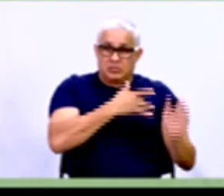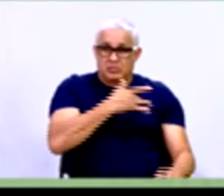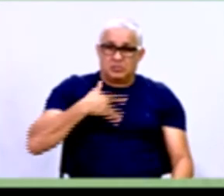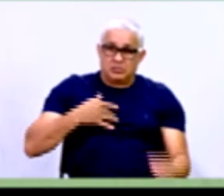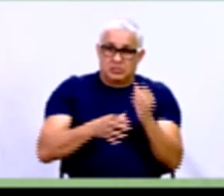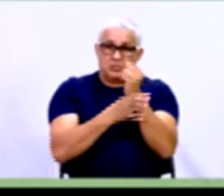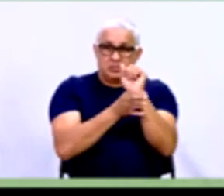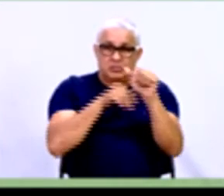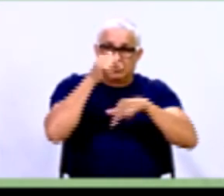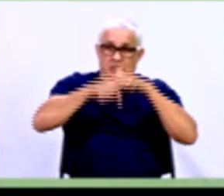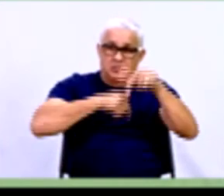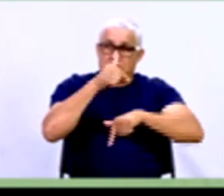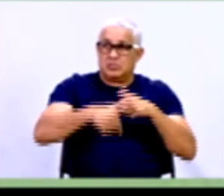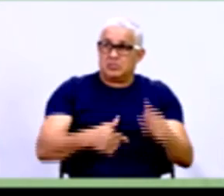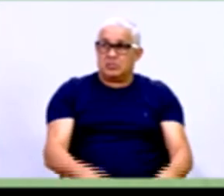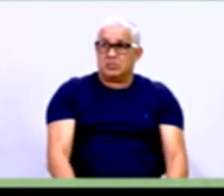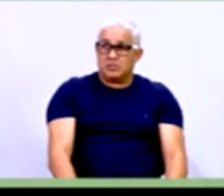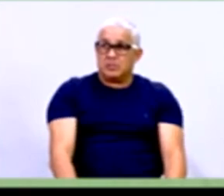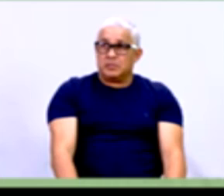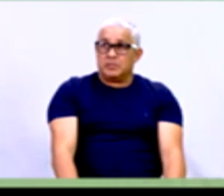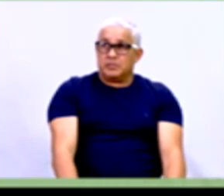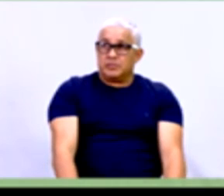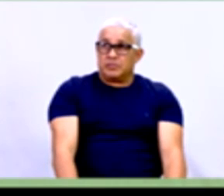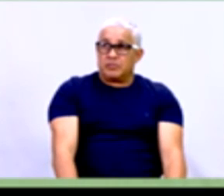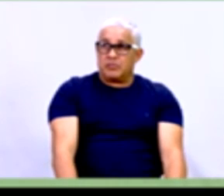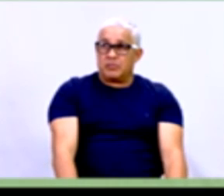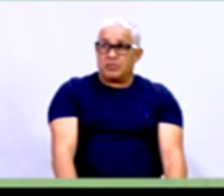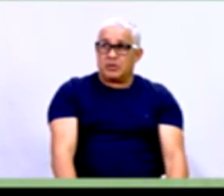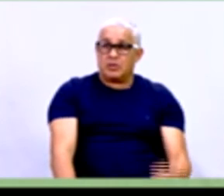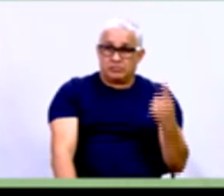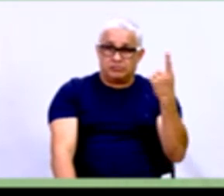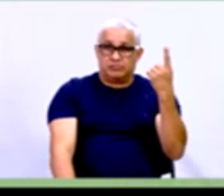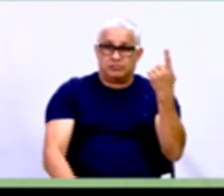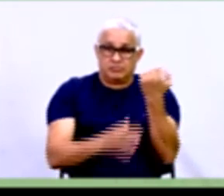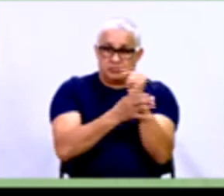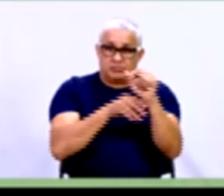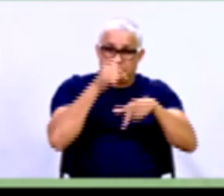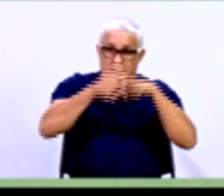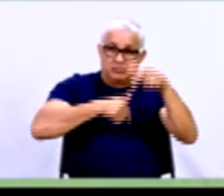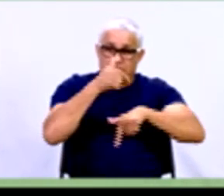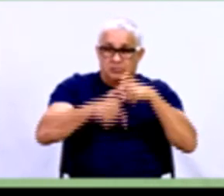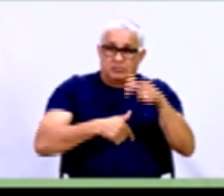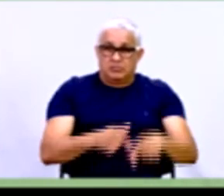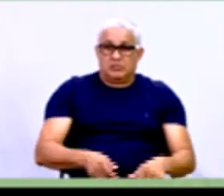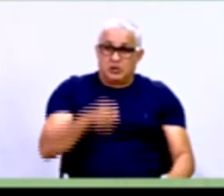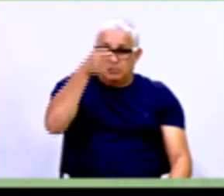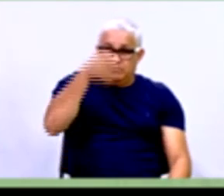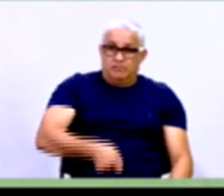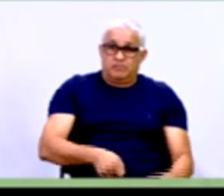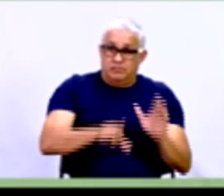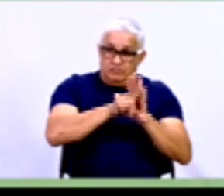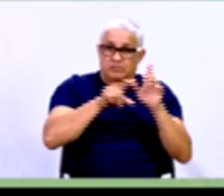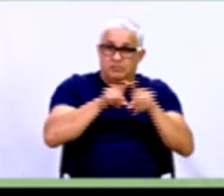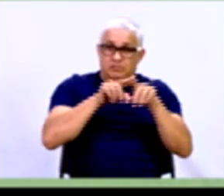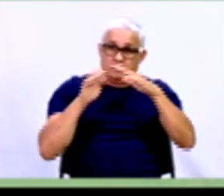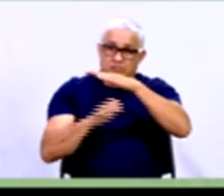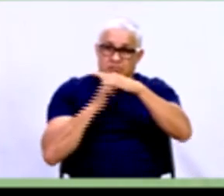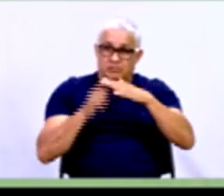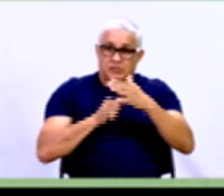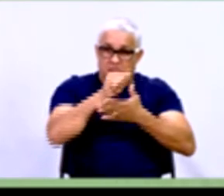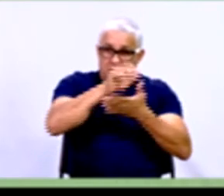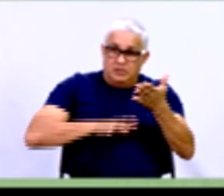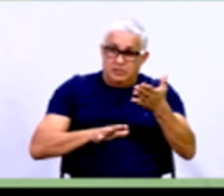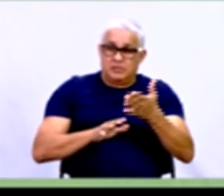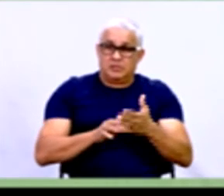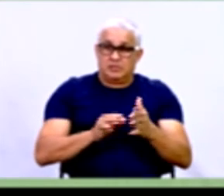segurança do trabalho, julgue os itens a seguir. Item 1. A segurança do trabalho, além de ser uma obrigação legal das empresas, é uma atividade de